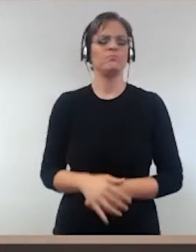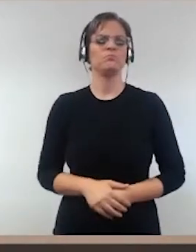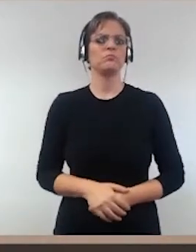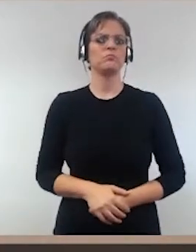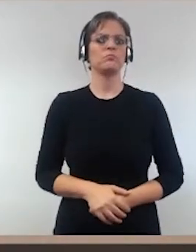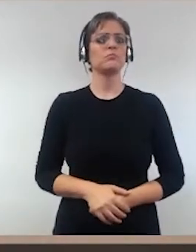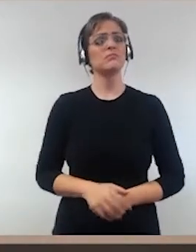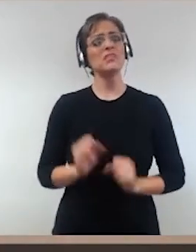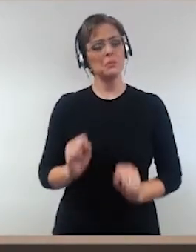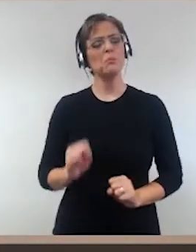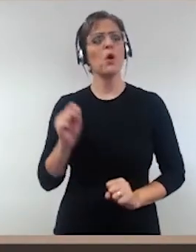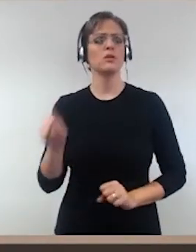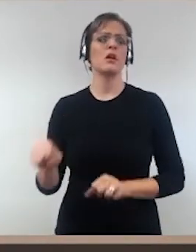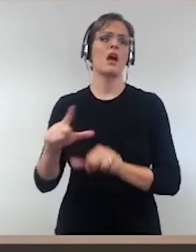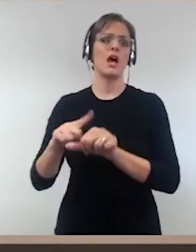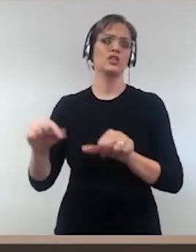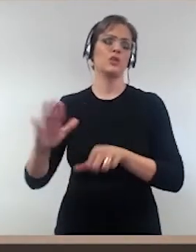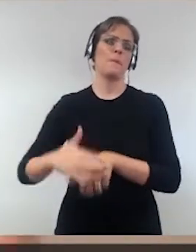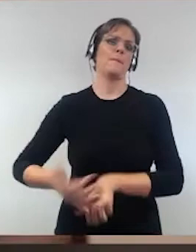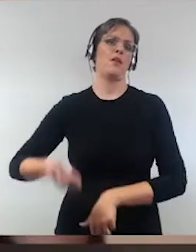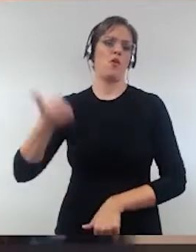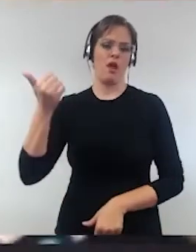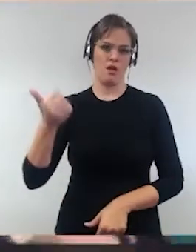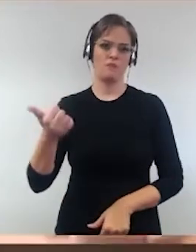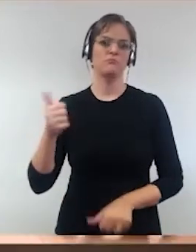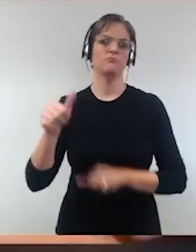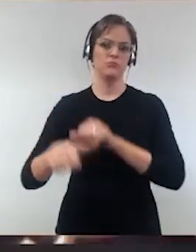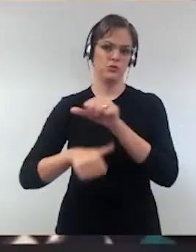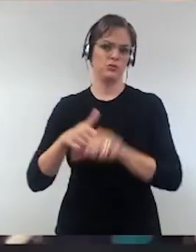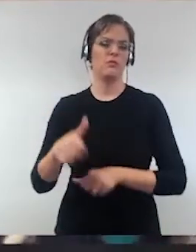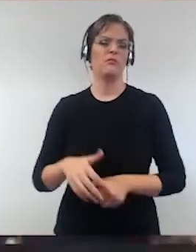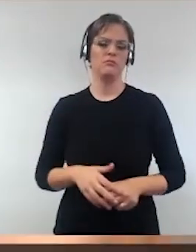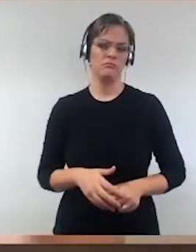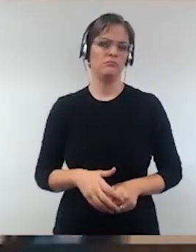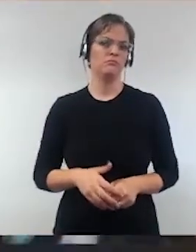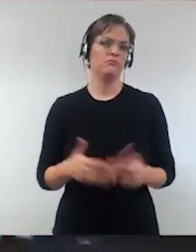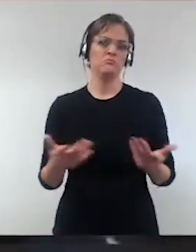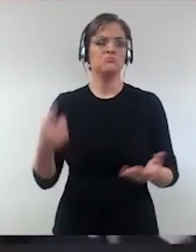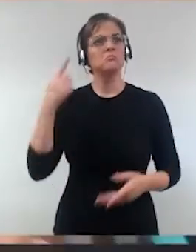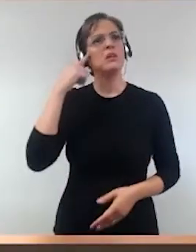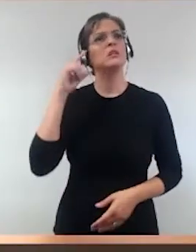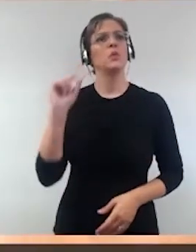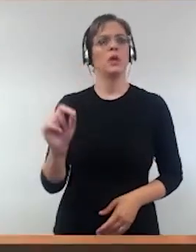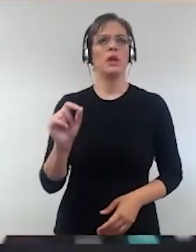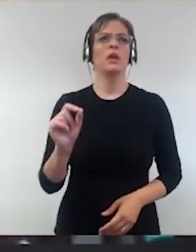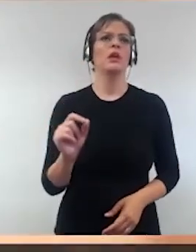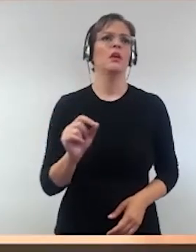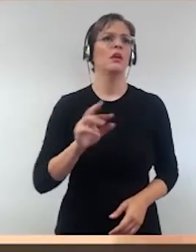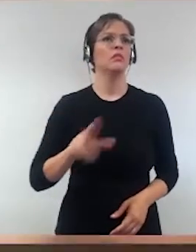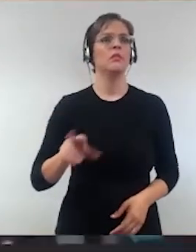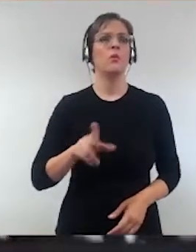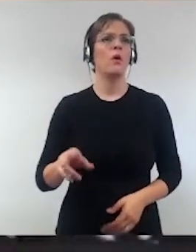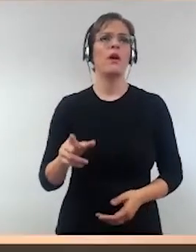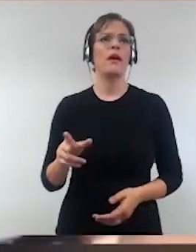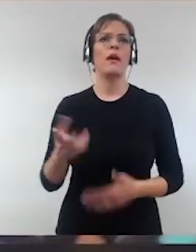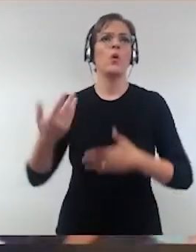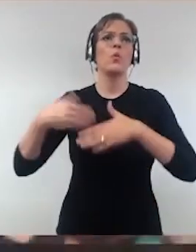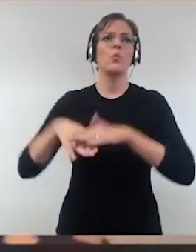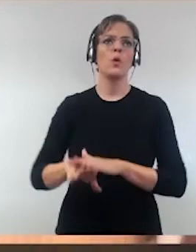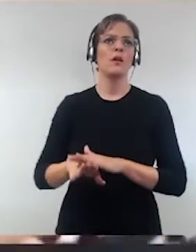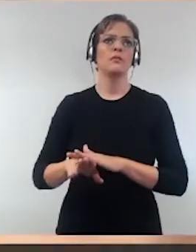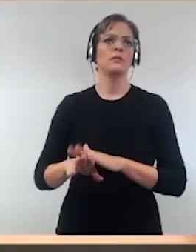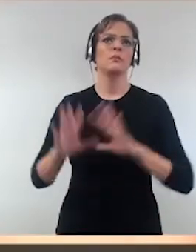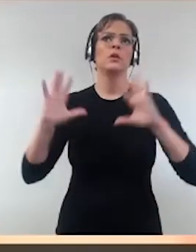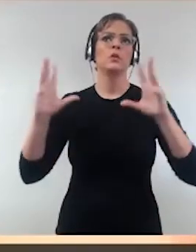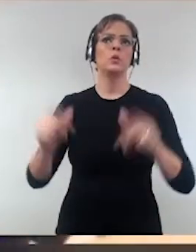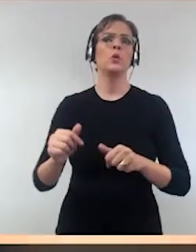poderia melhorá-lo se a gente saísse de uma lógica, de uma guarda, de um armazenamento massivo